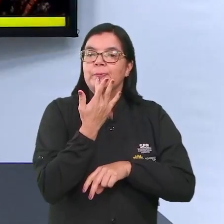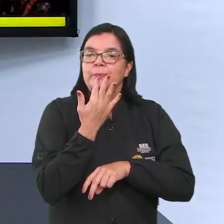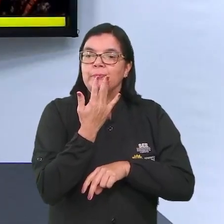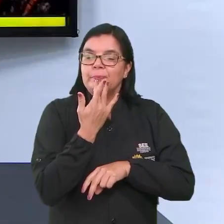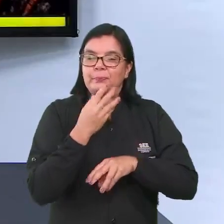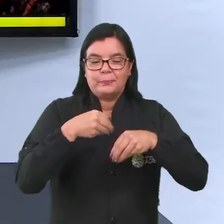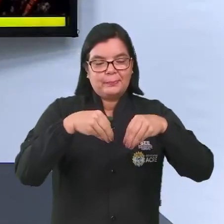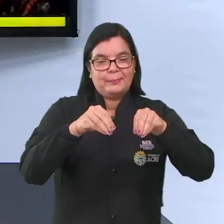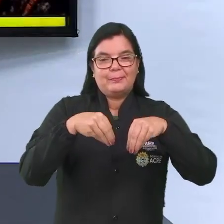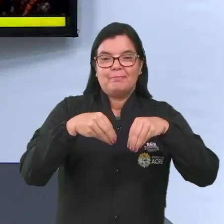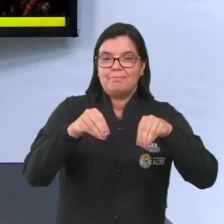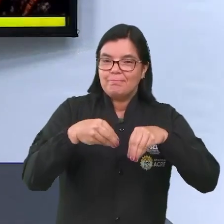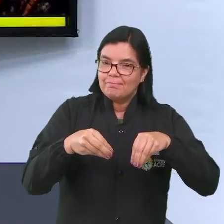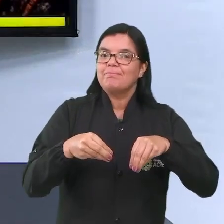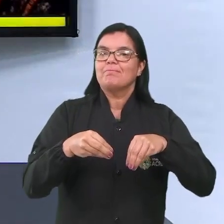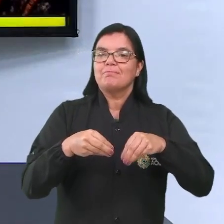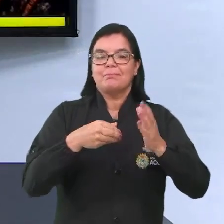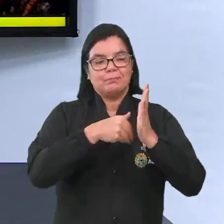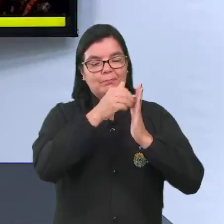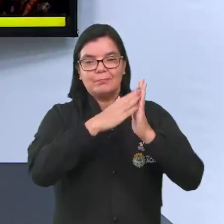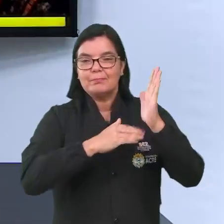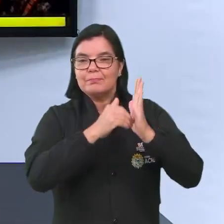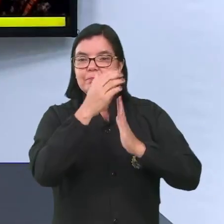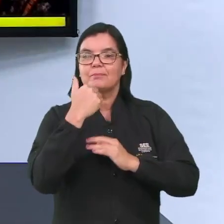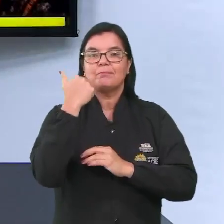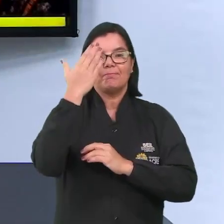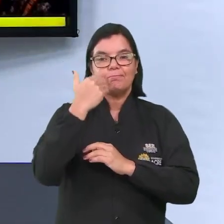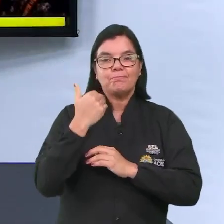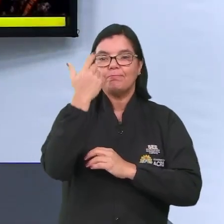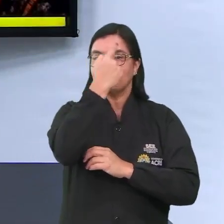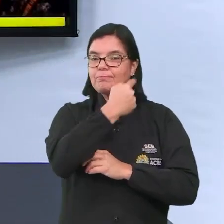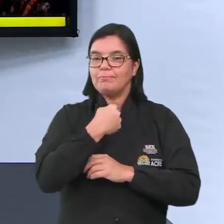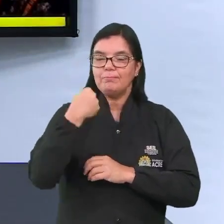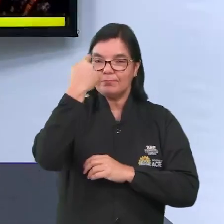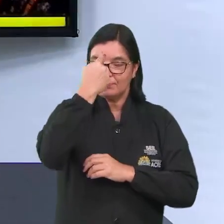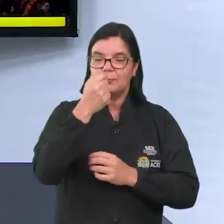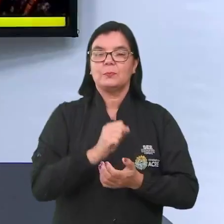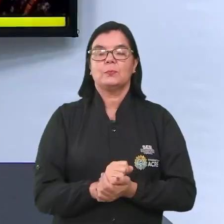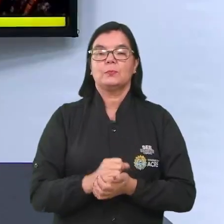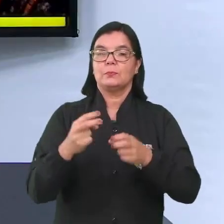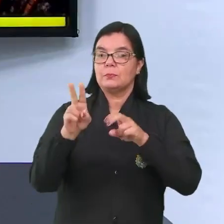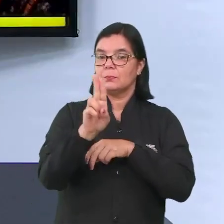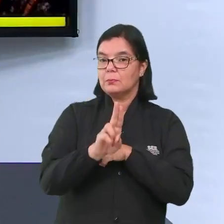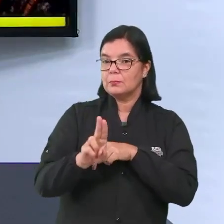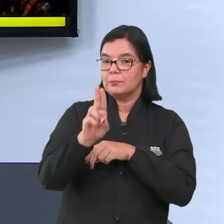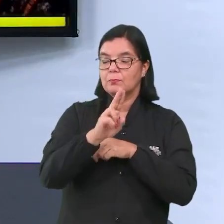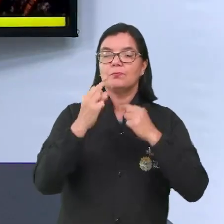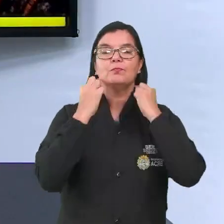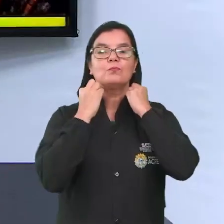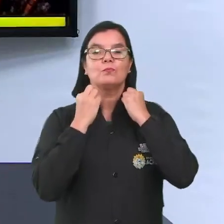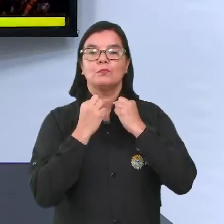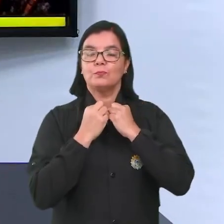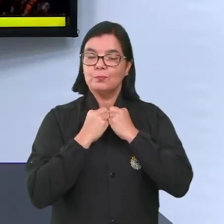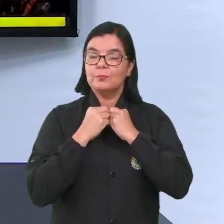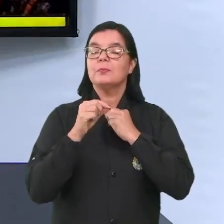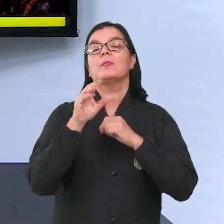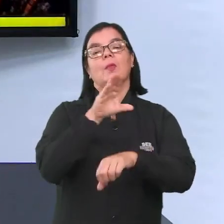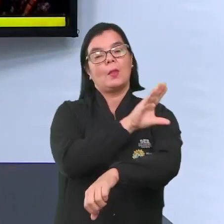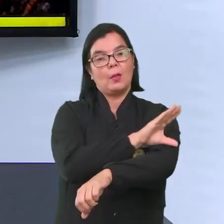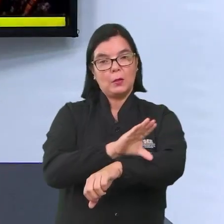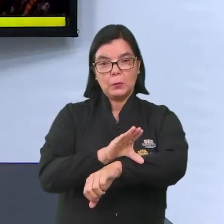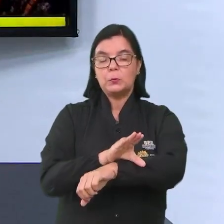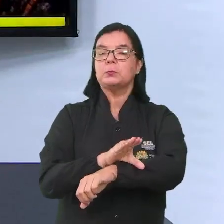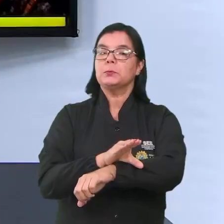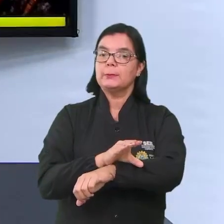colorido dos seus tecidos, das suas pinturas no rosto, né, dos acessórios. Então essa cultura ela é muito